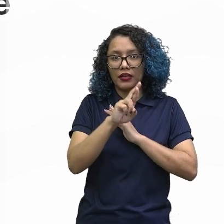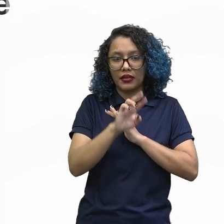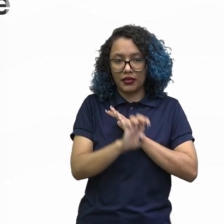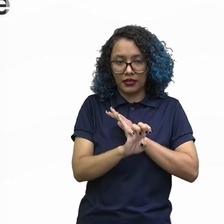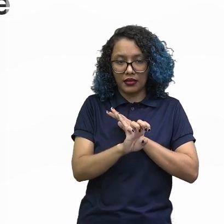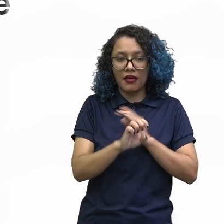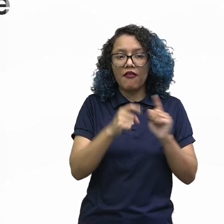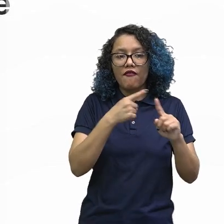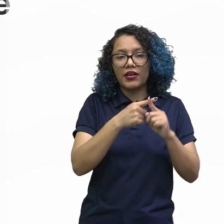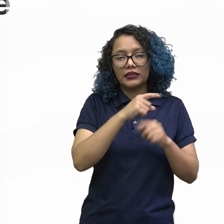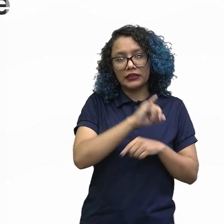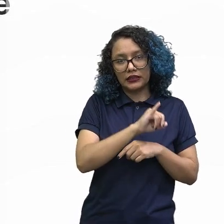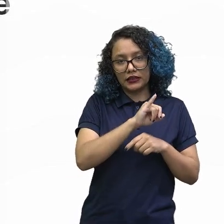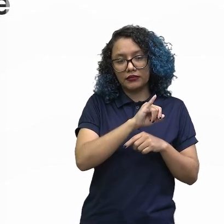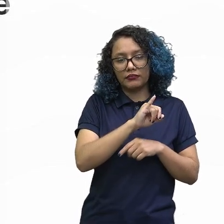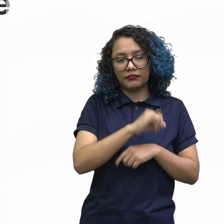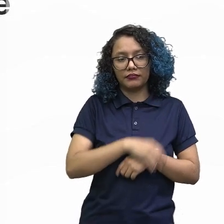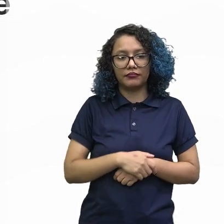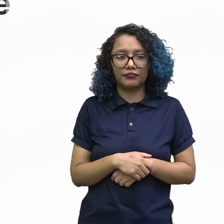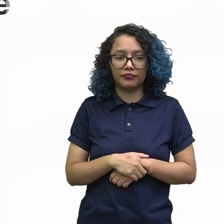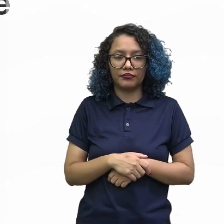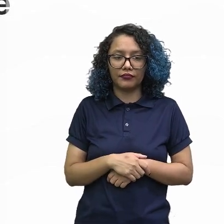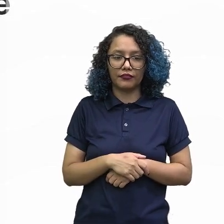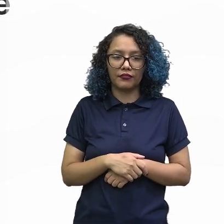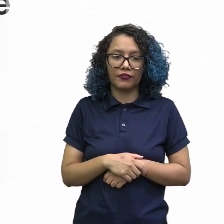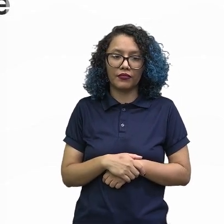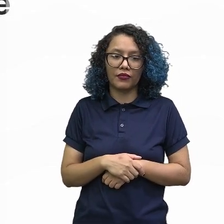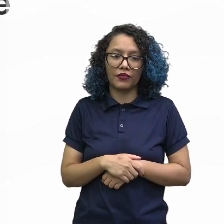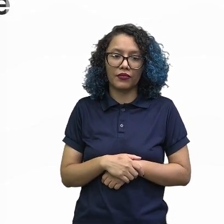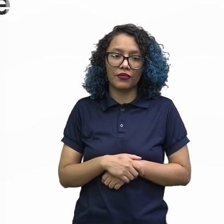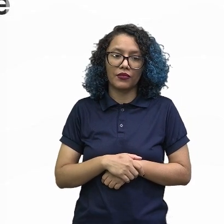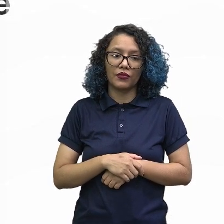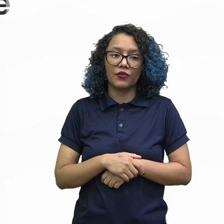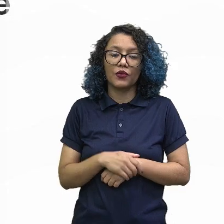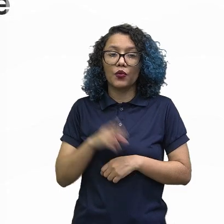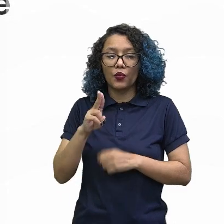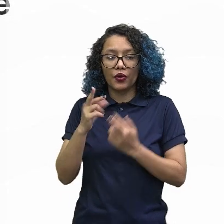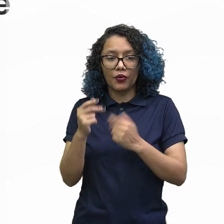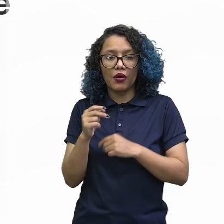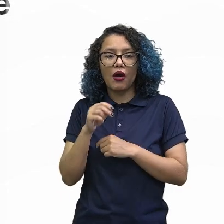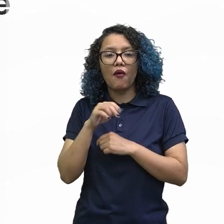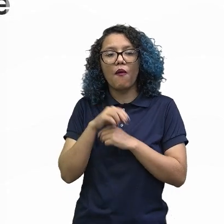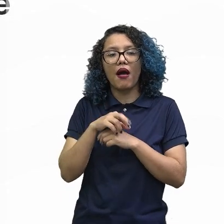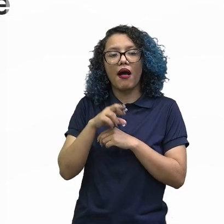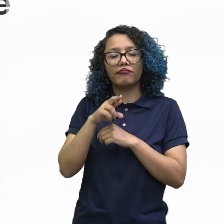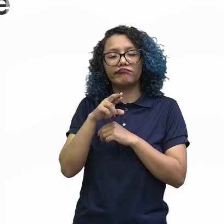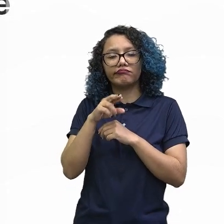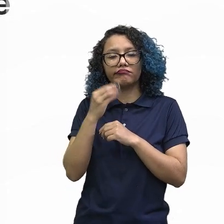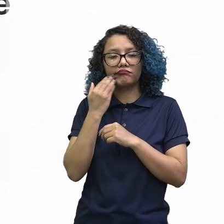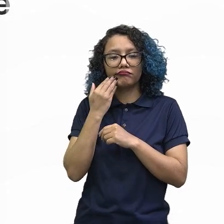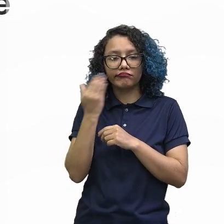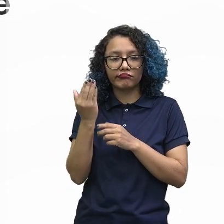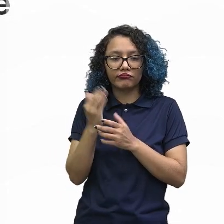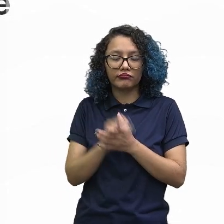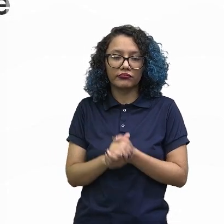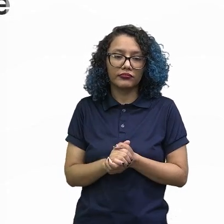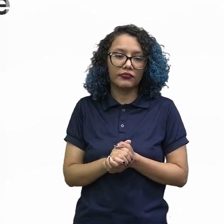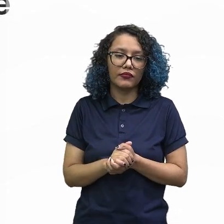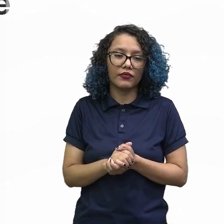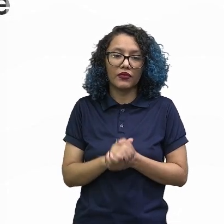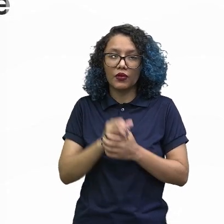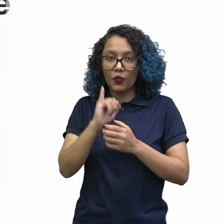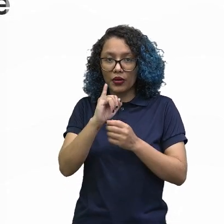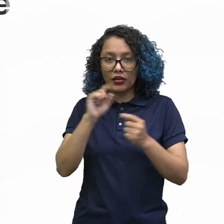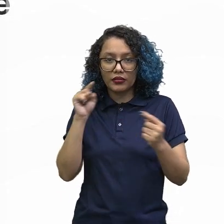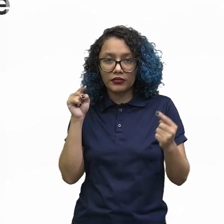R vezes I, ou seja, U é igual a φ menos R vezes I, onde R é resistência interna, o I é a corrente que